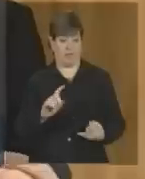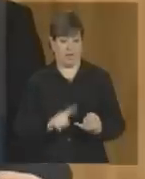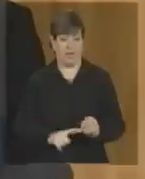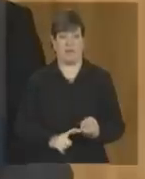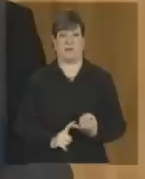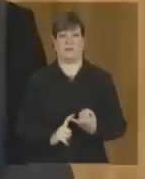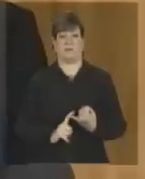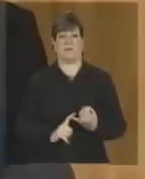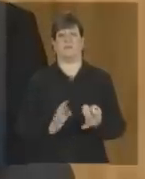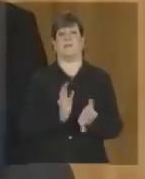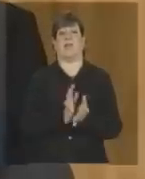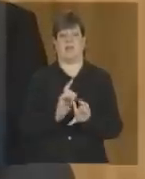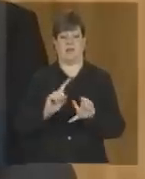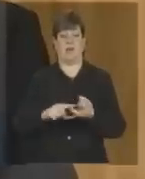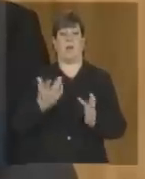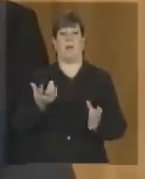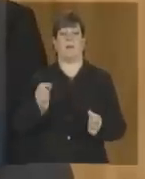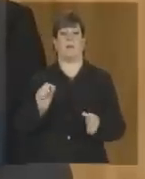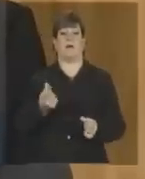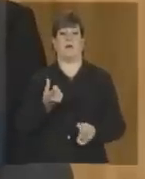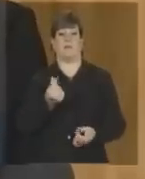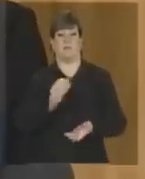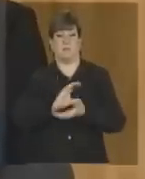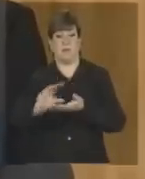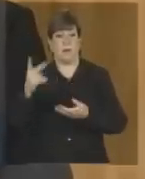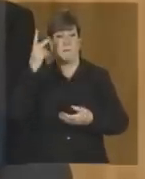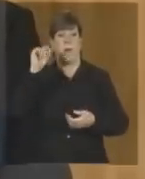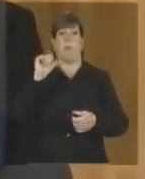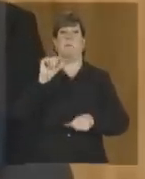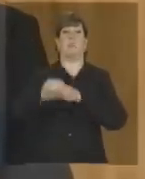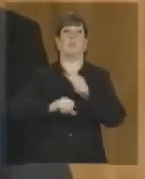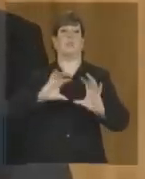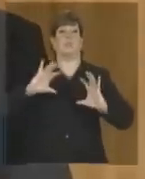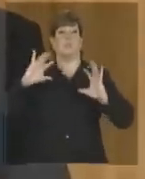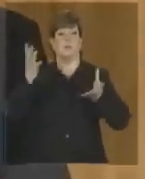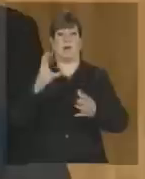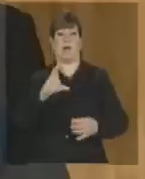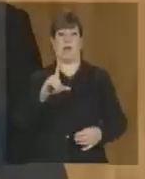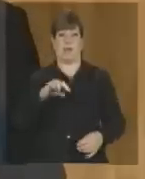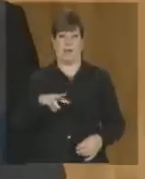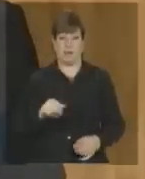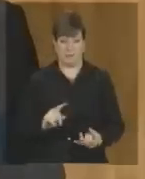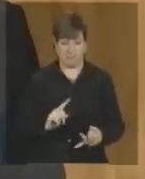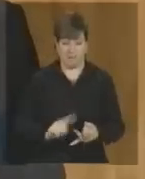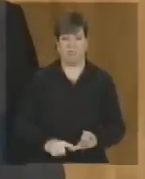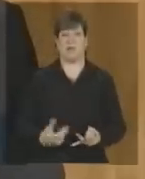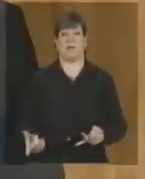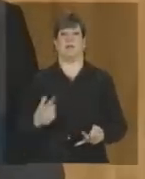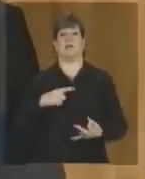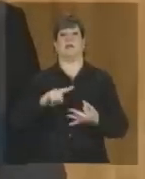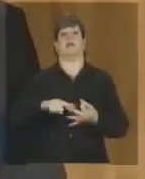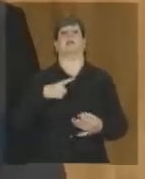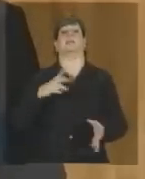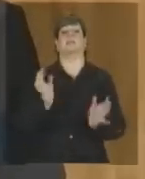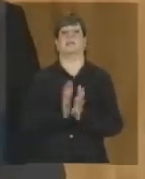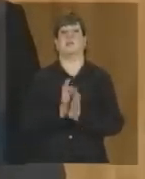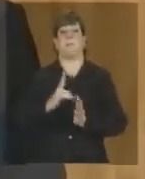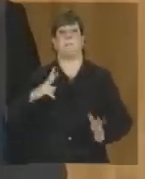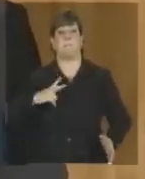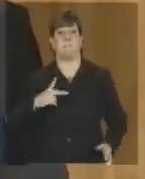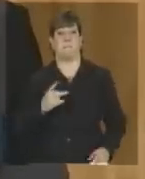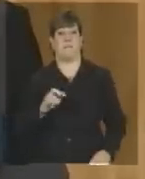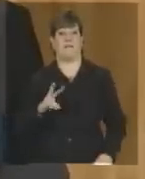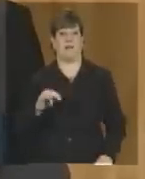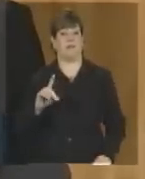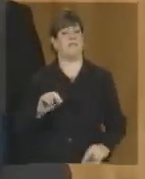como mudança, financiamento para a mudança climática, o setor privado,